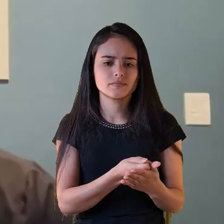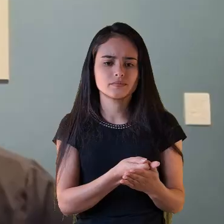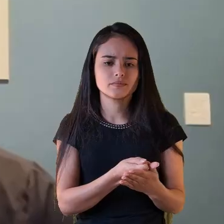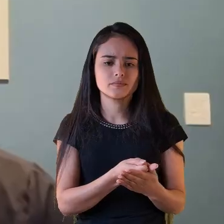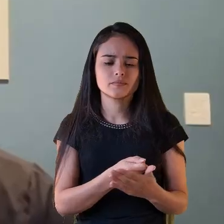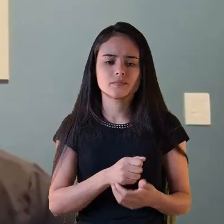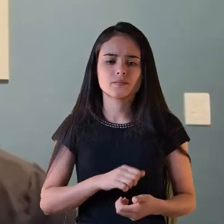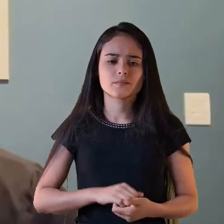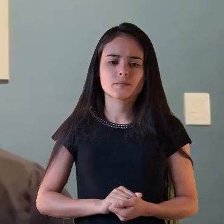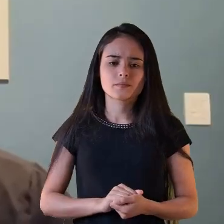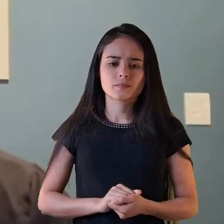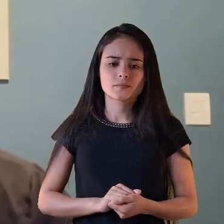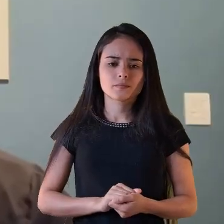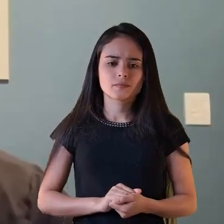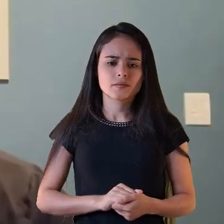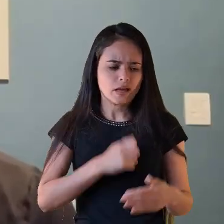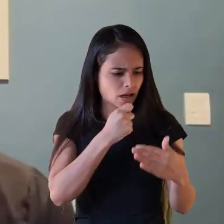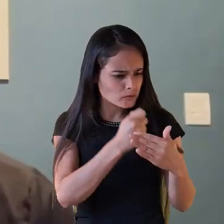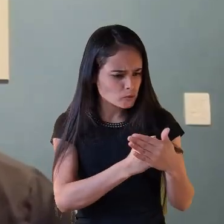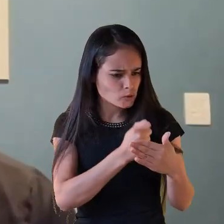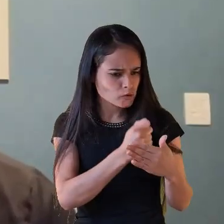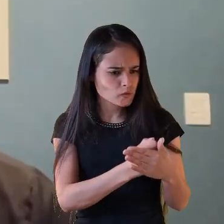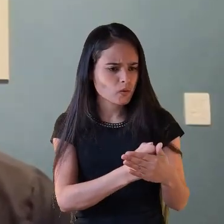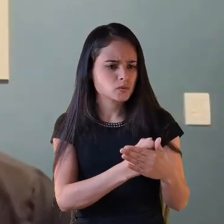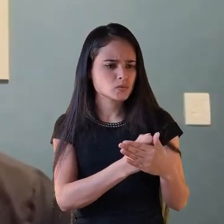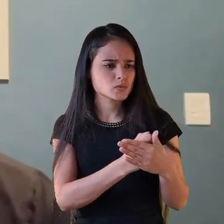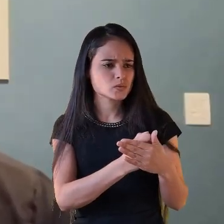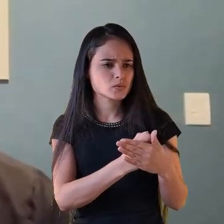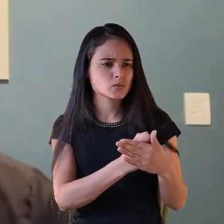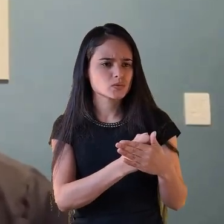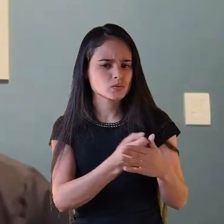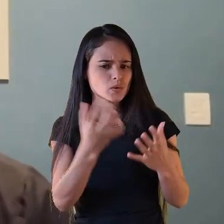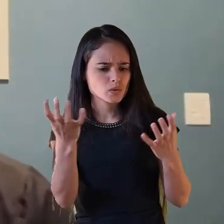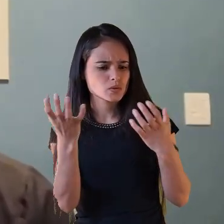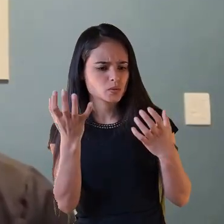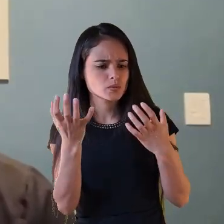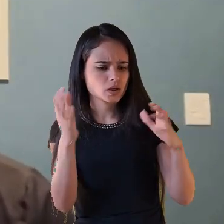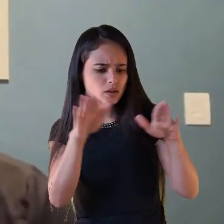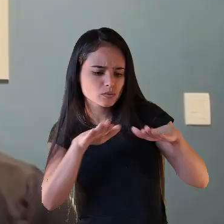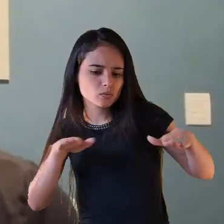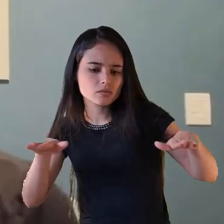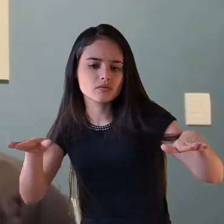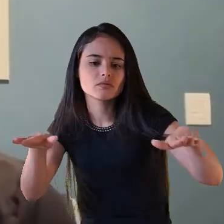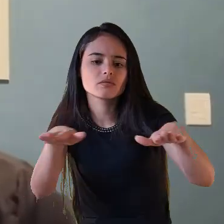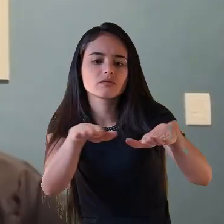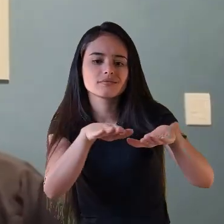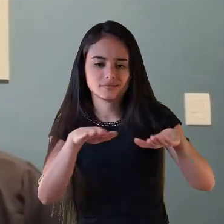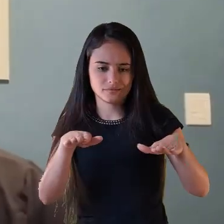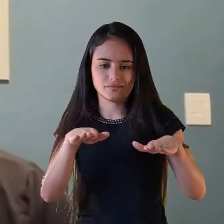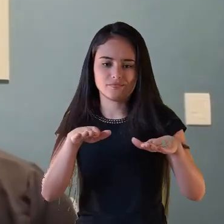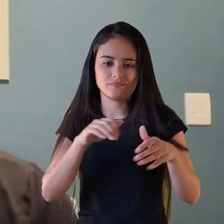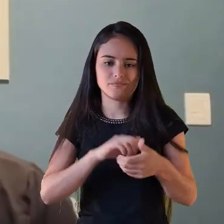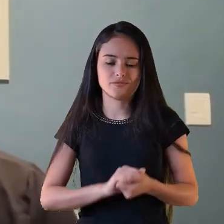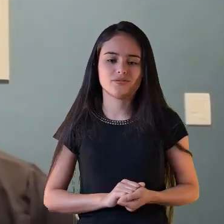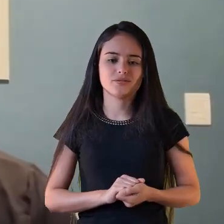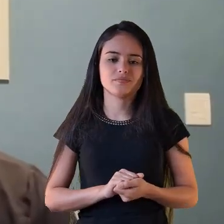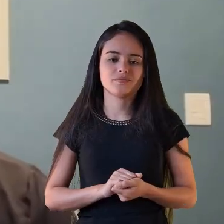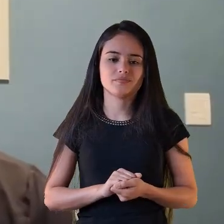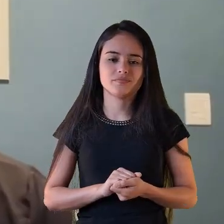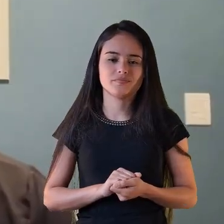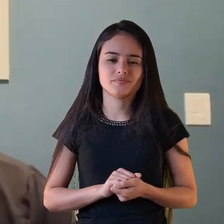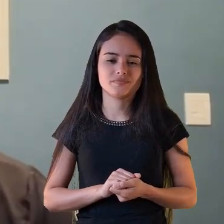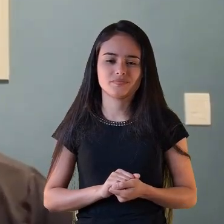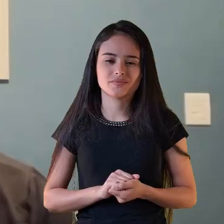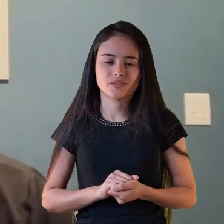com a luta por direitos humanos, a luta por um mundo que seja melhor para todo mundo, porque eu acho que é isso que a gente merece enquanto país.